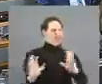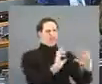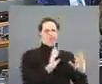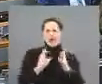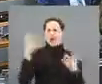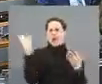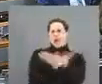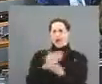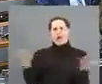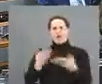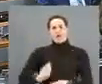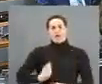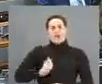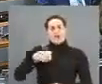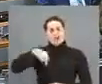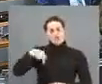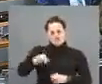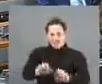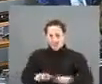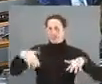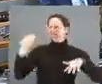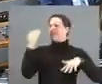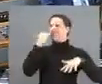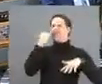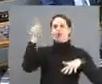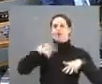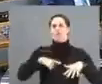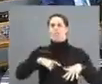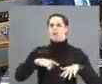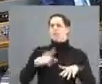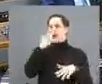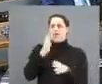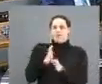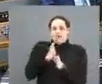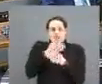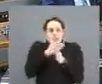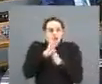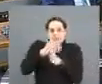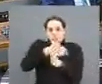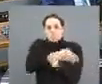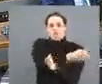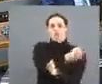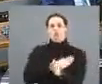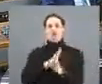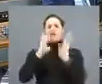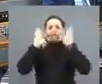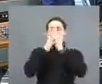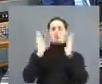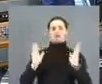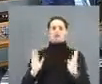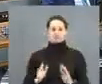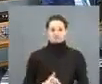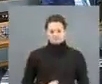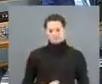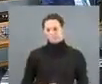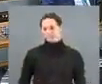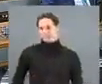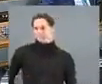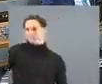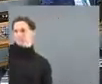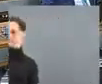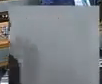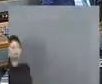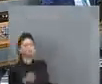está presente neste plenário é a tentativa de nos confundir, é a tentativa de nos tirar a atenção daquilo que de